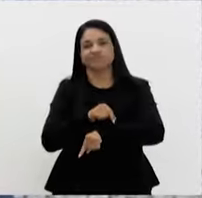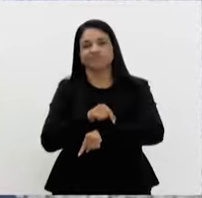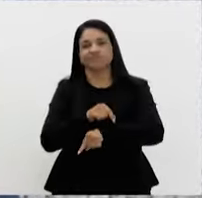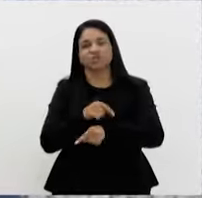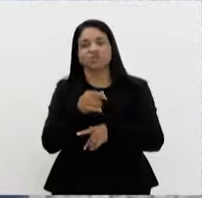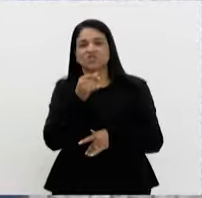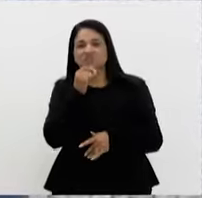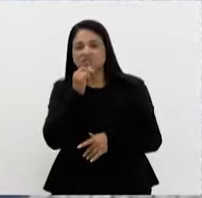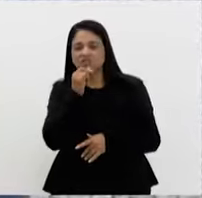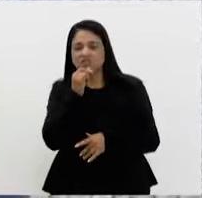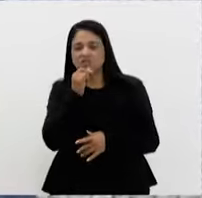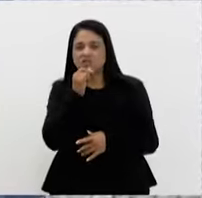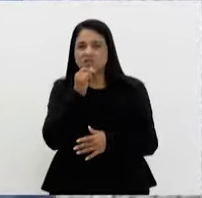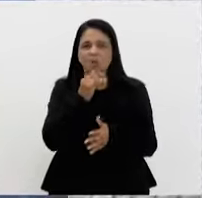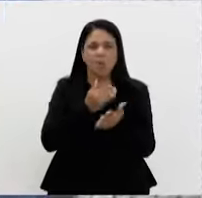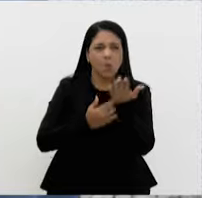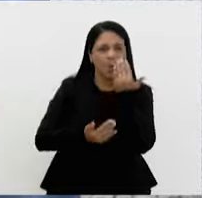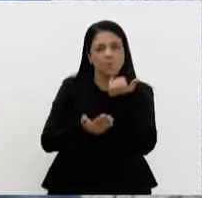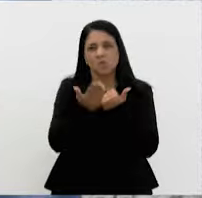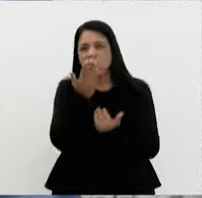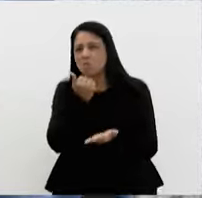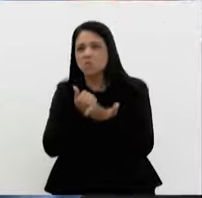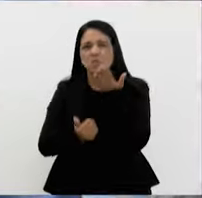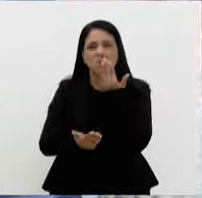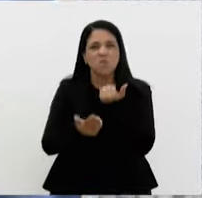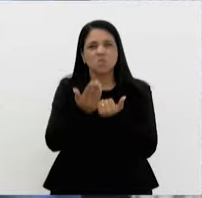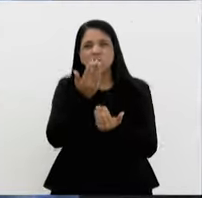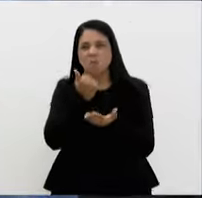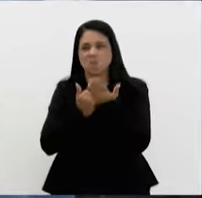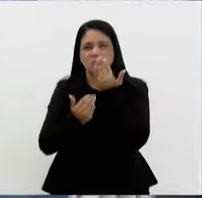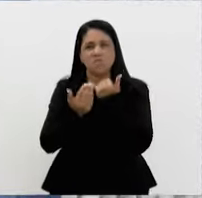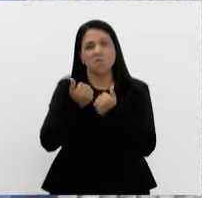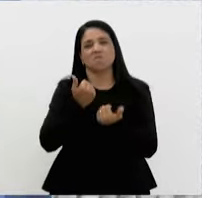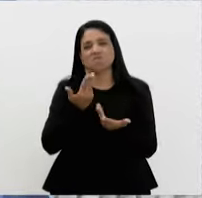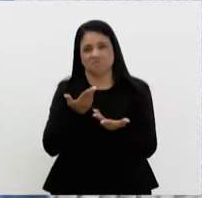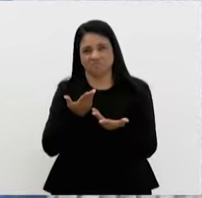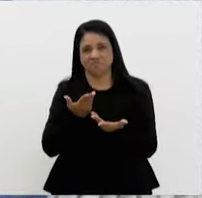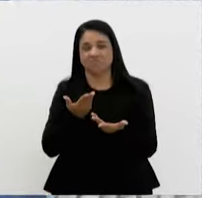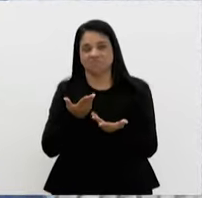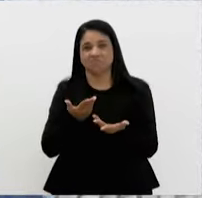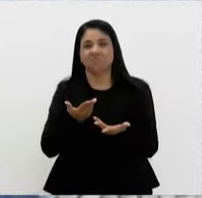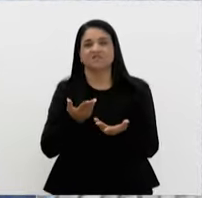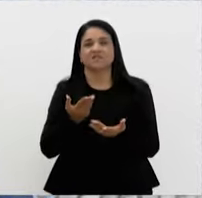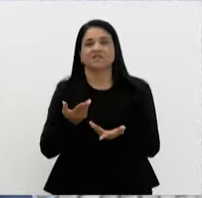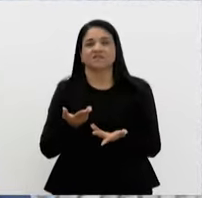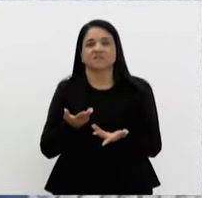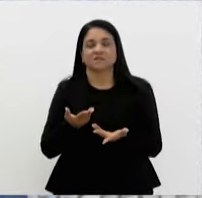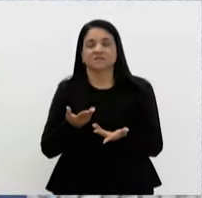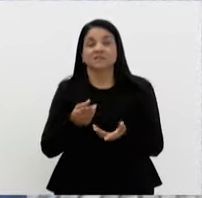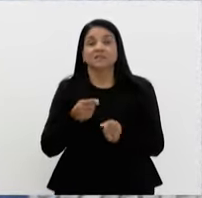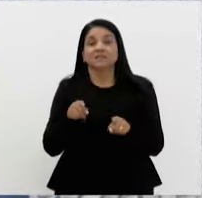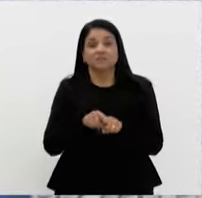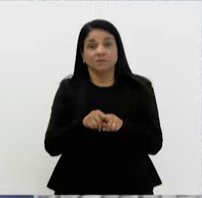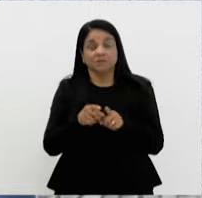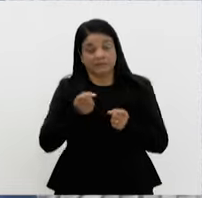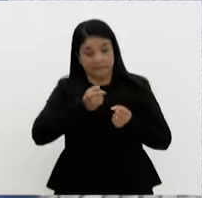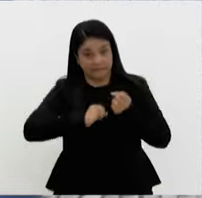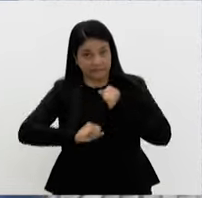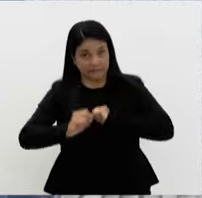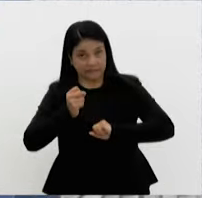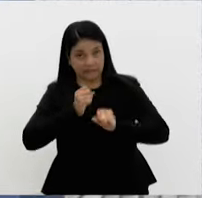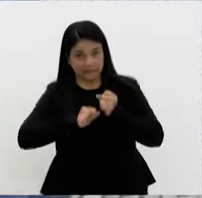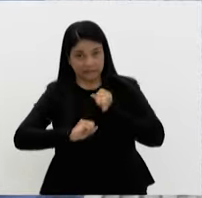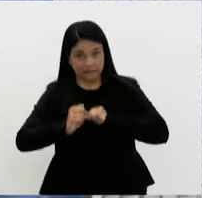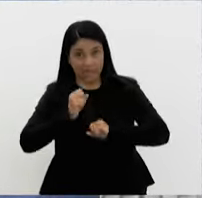a sua tristeza em cima de comidas, em cima de alguns vícios importantes. E quanto à ansiedade também, como